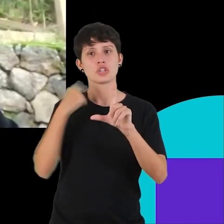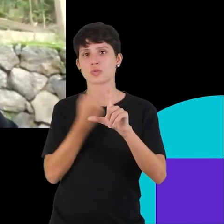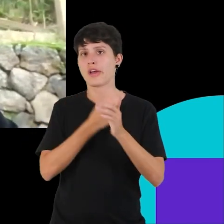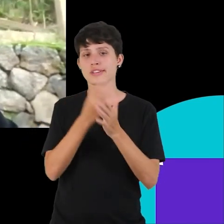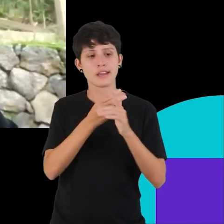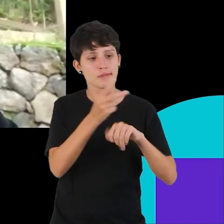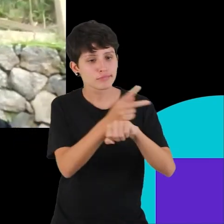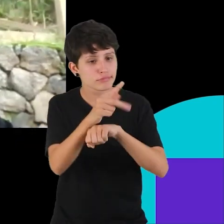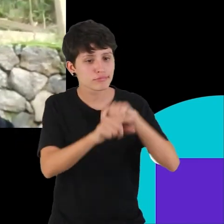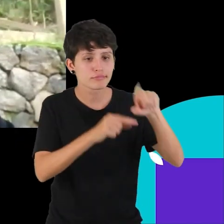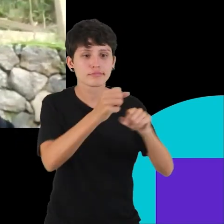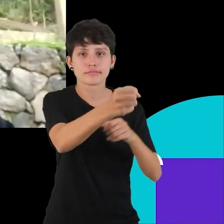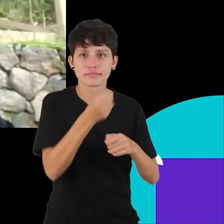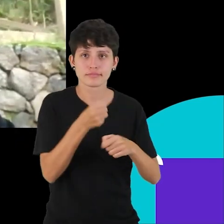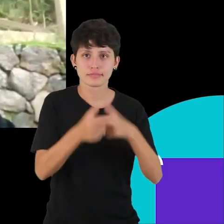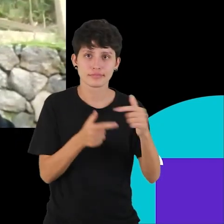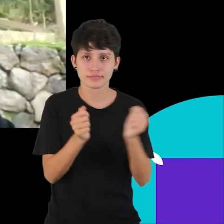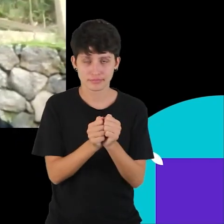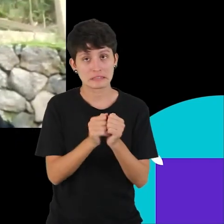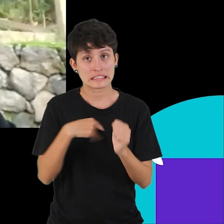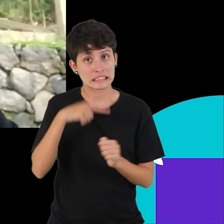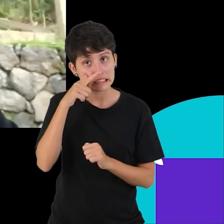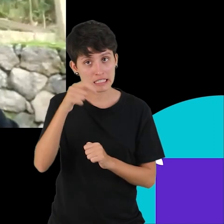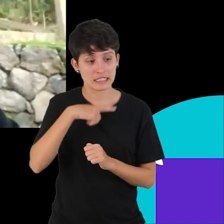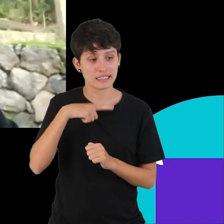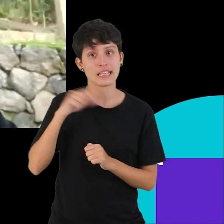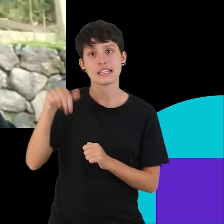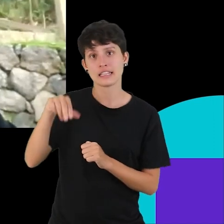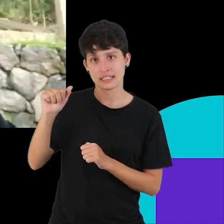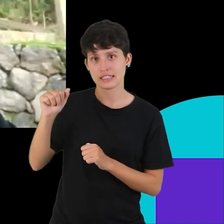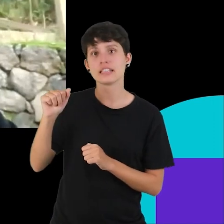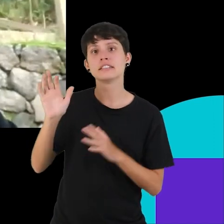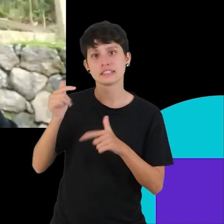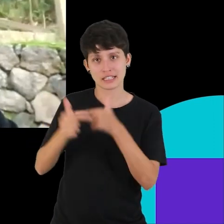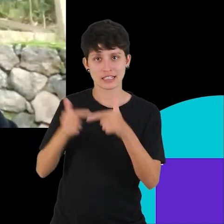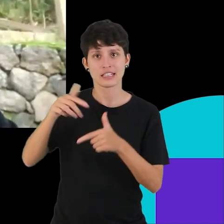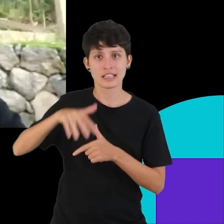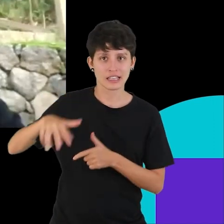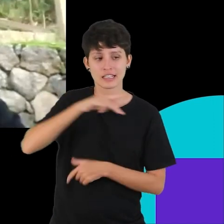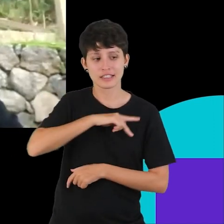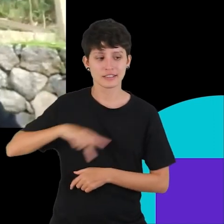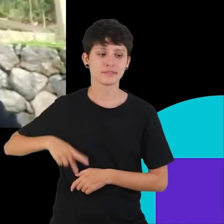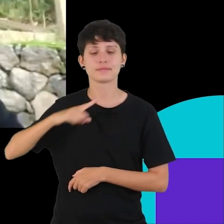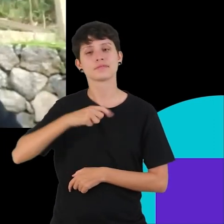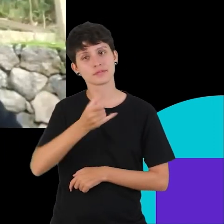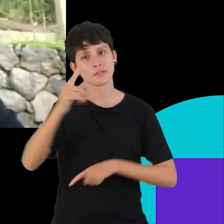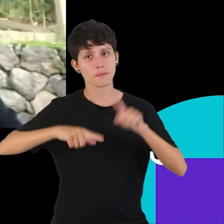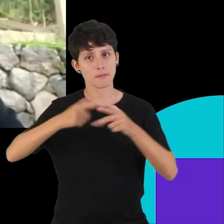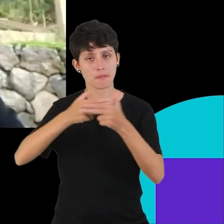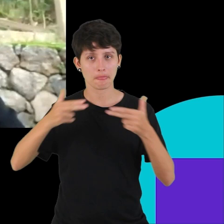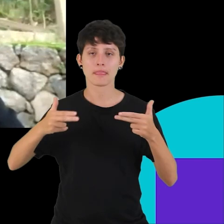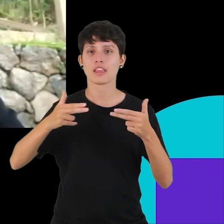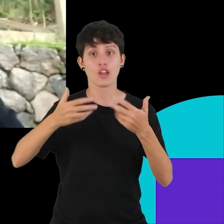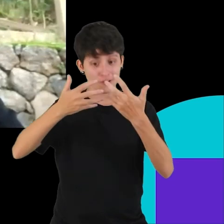trabalhar bastante, e aí isso vai gerar um problema de imunidade que vai gerar essa gripe, e aí você só vê o evento, mas na